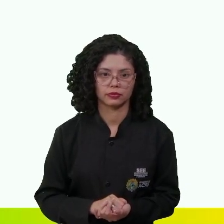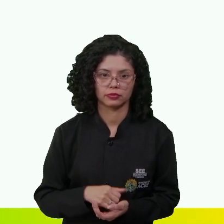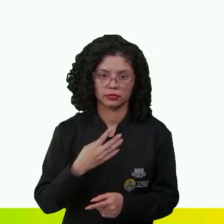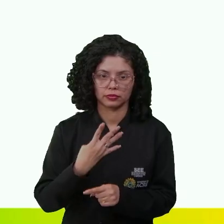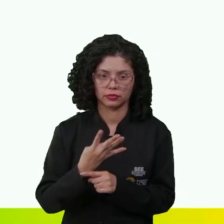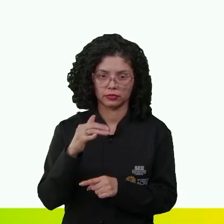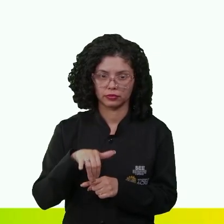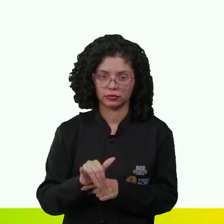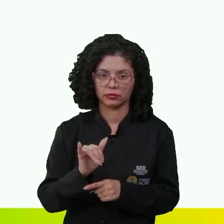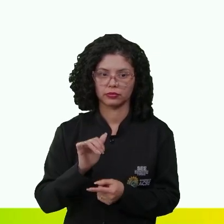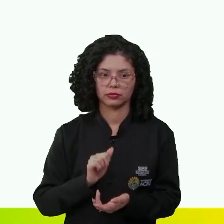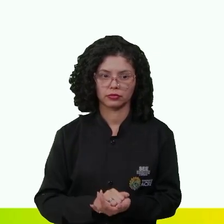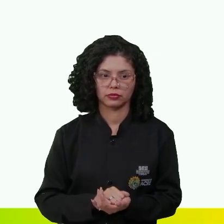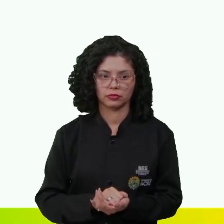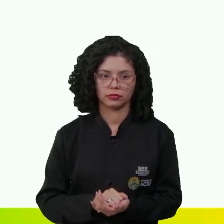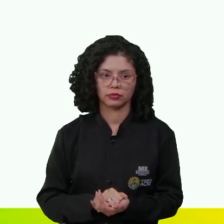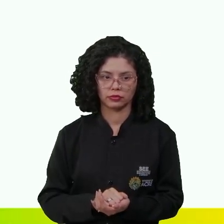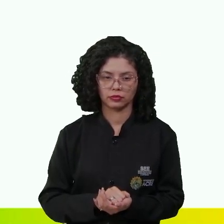4y